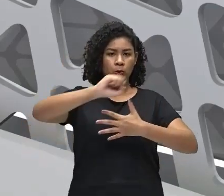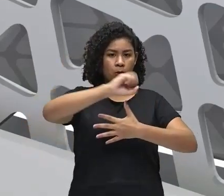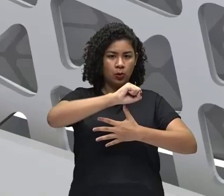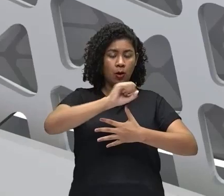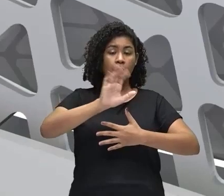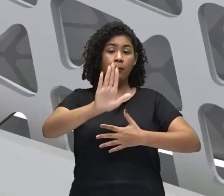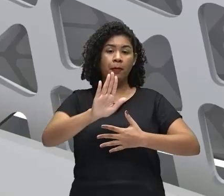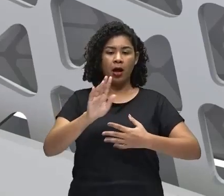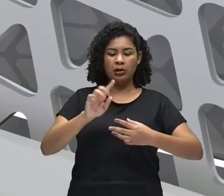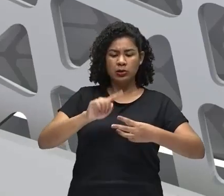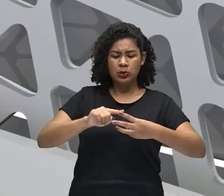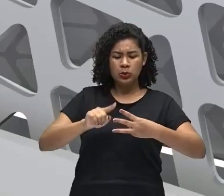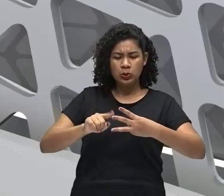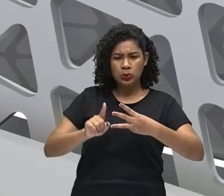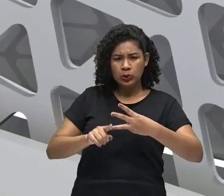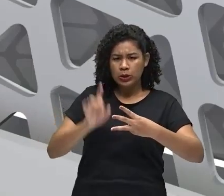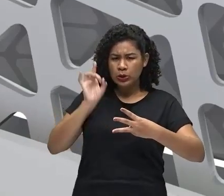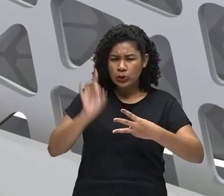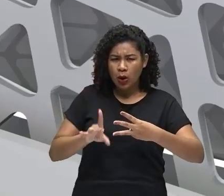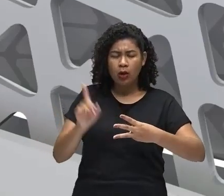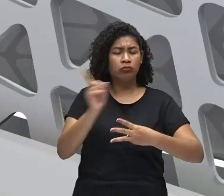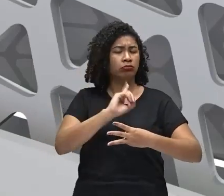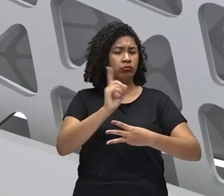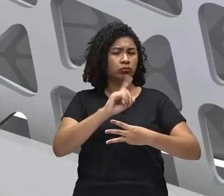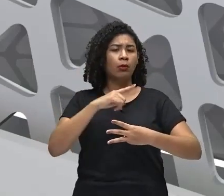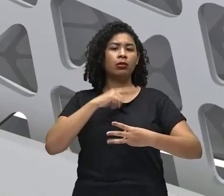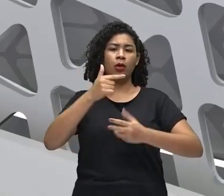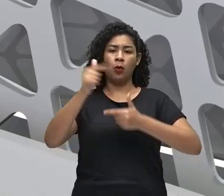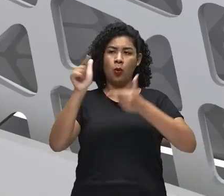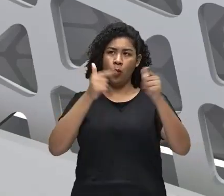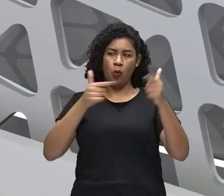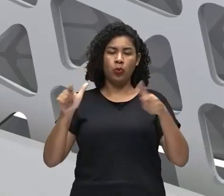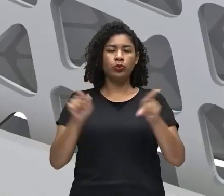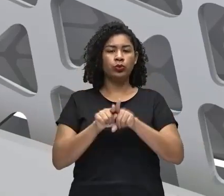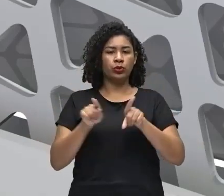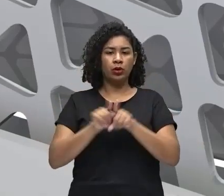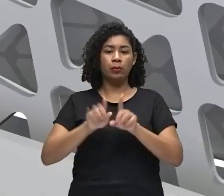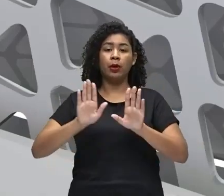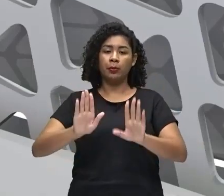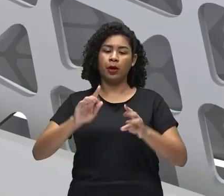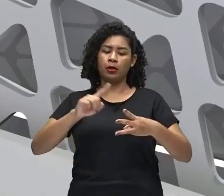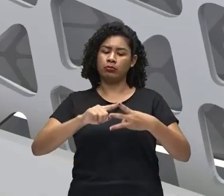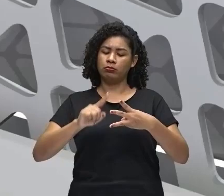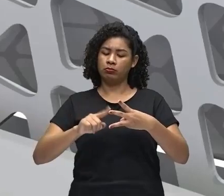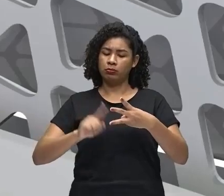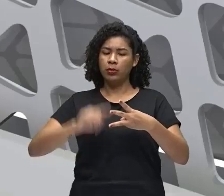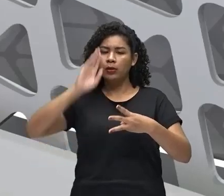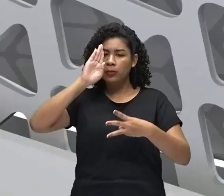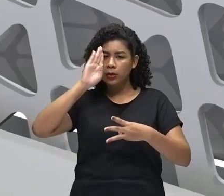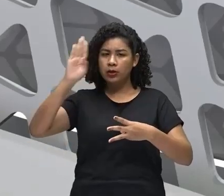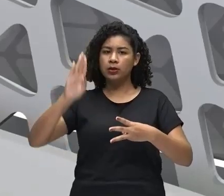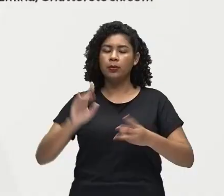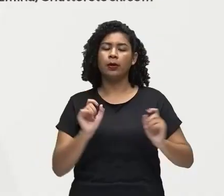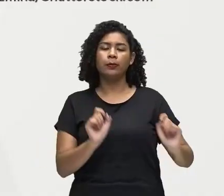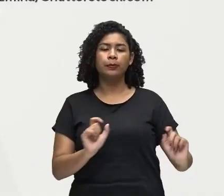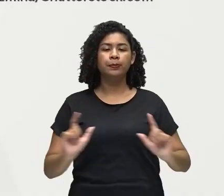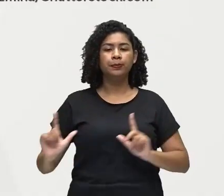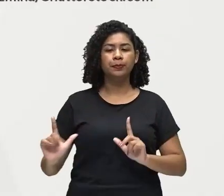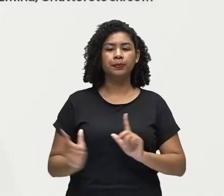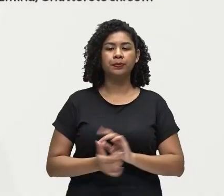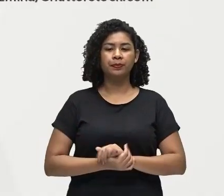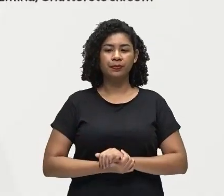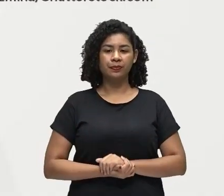gente observou, né, tem muitos outros ali que estão envolvidos. Vamos ver um pouco mais de conteúdo aí na nossa próxima imagem, olha